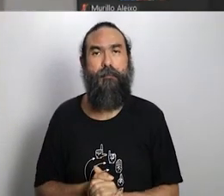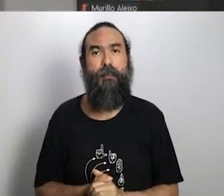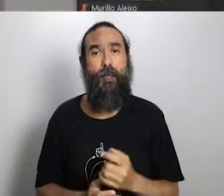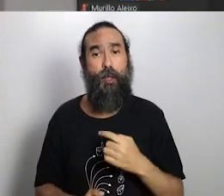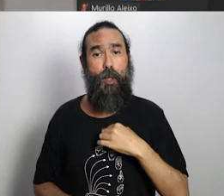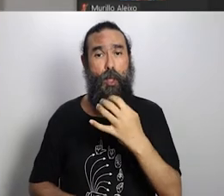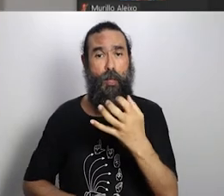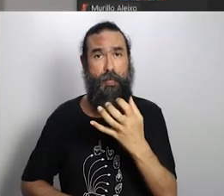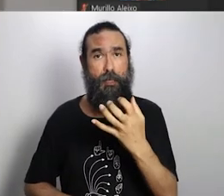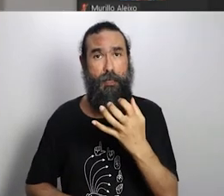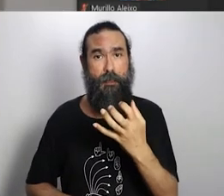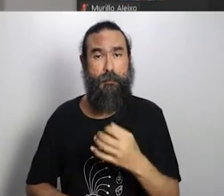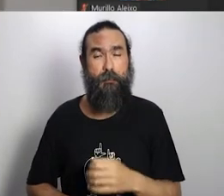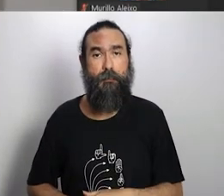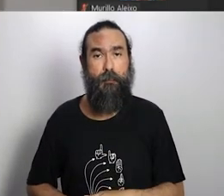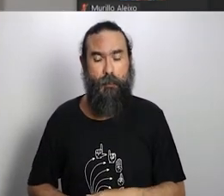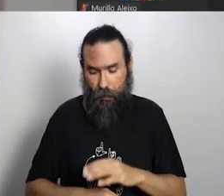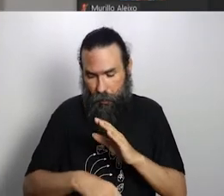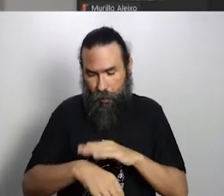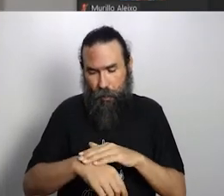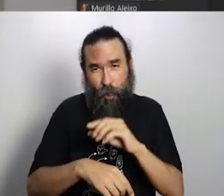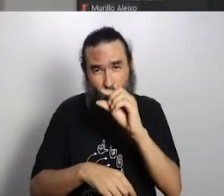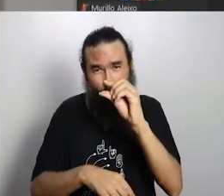falasse sobre